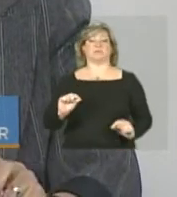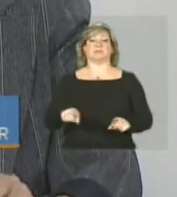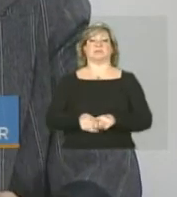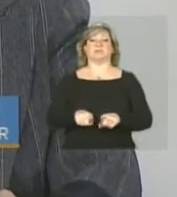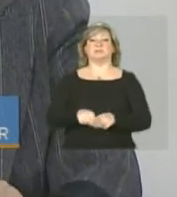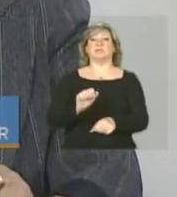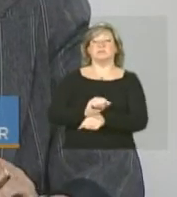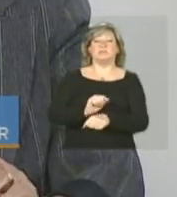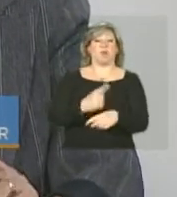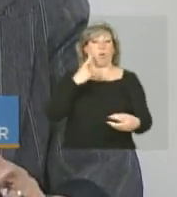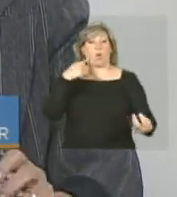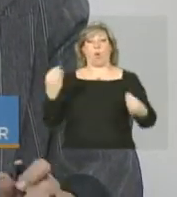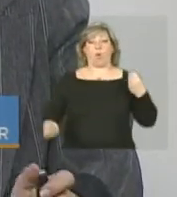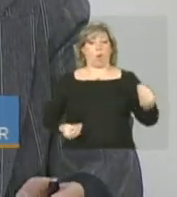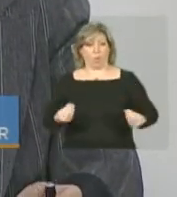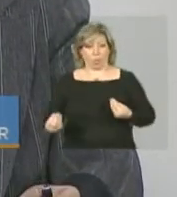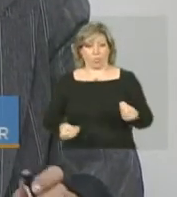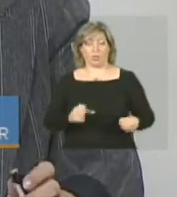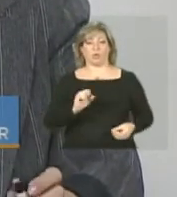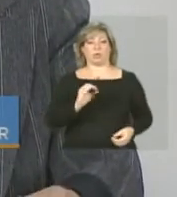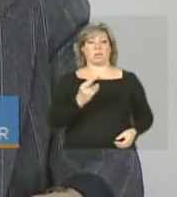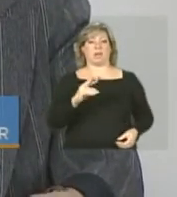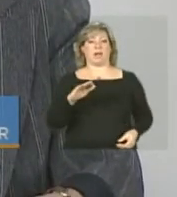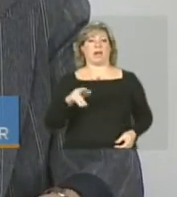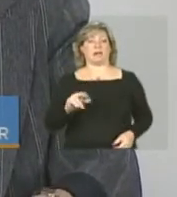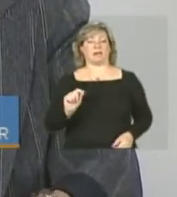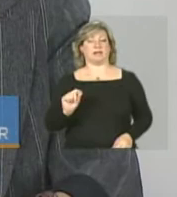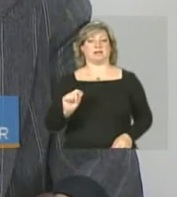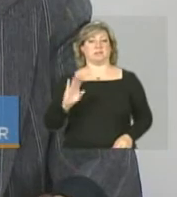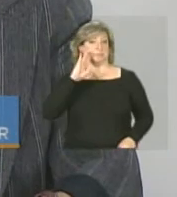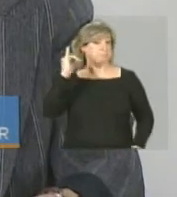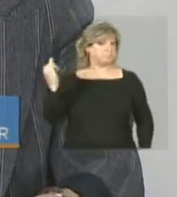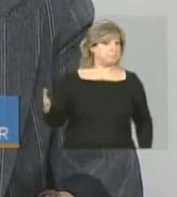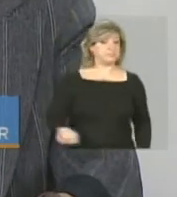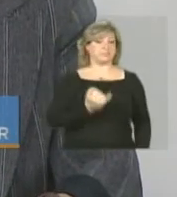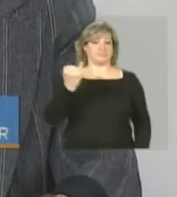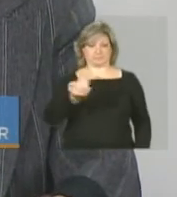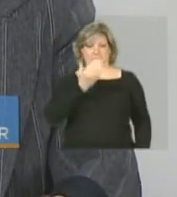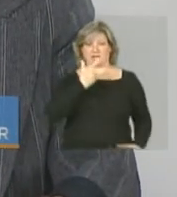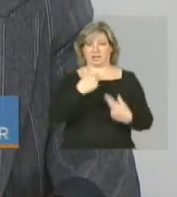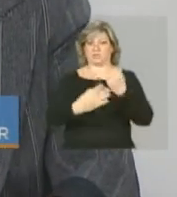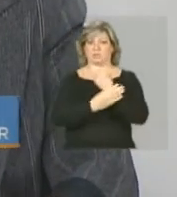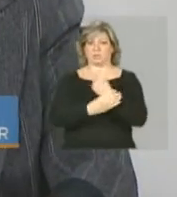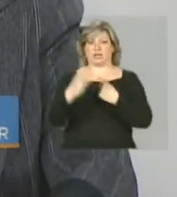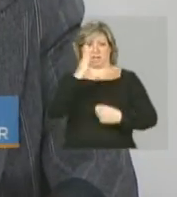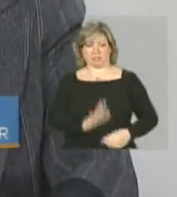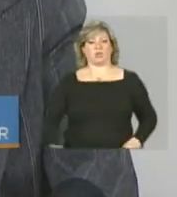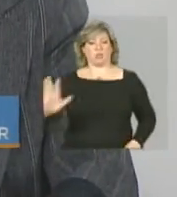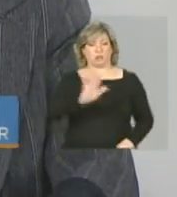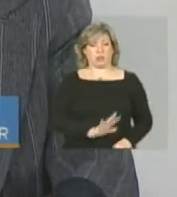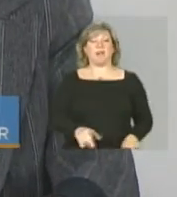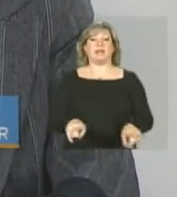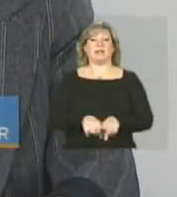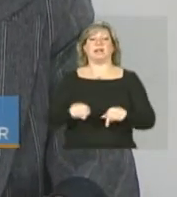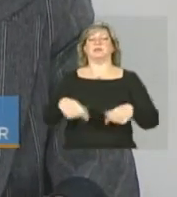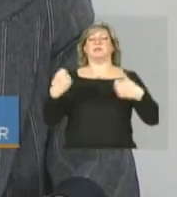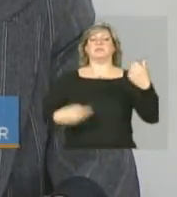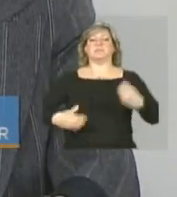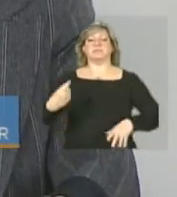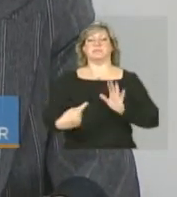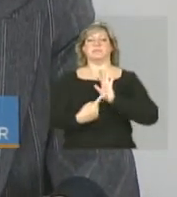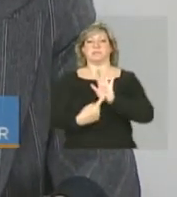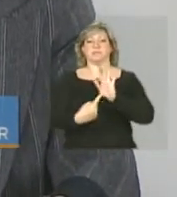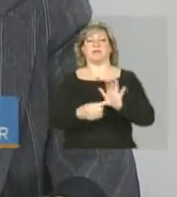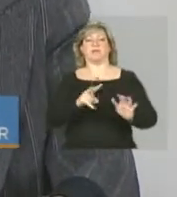humano à alimentação, da soberania e segurança alimentar e nutricional. E nós achamos muito importante contar nesse painel com uma